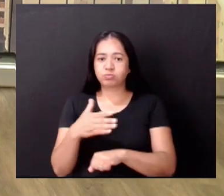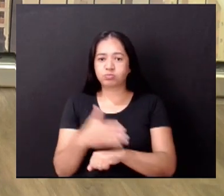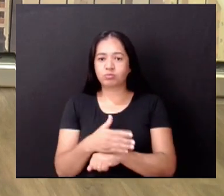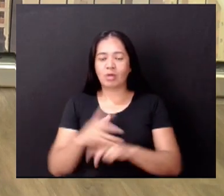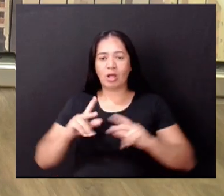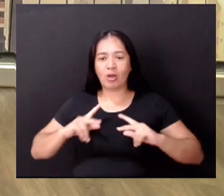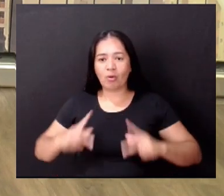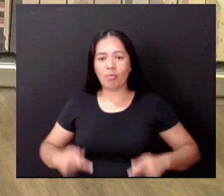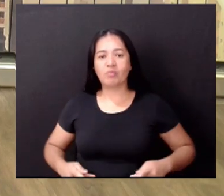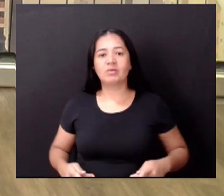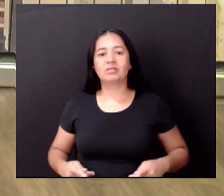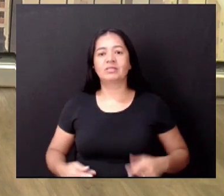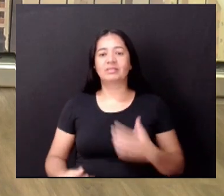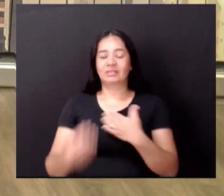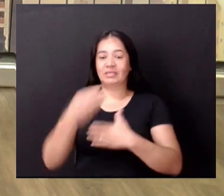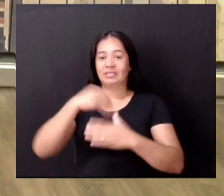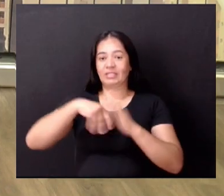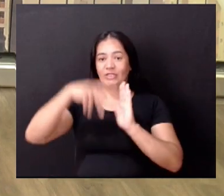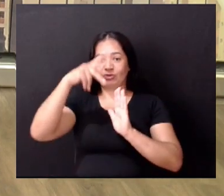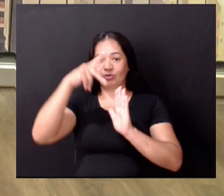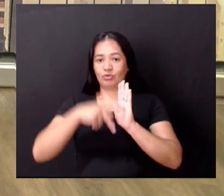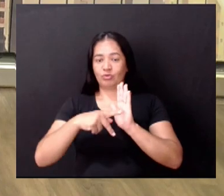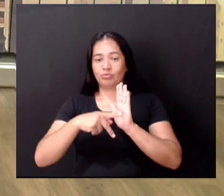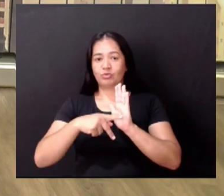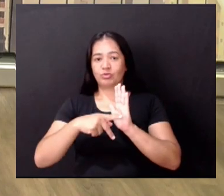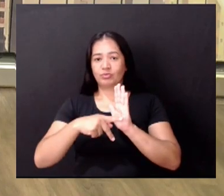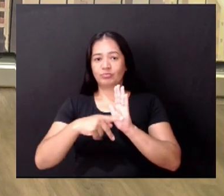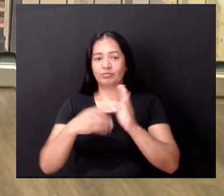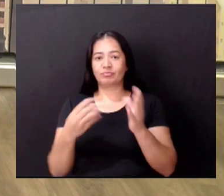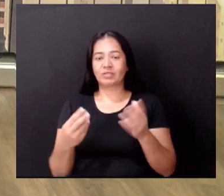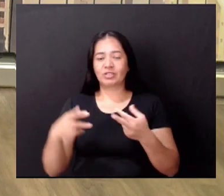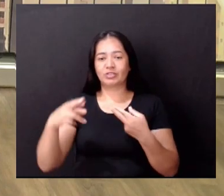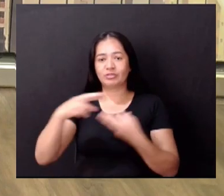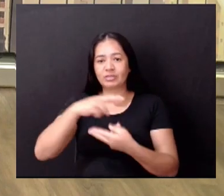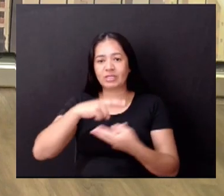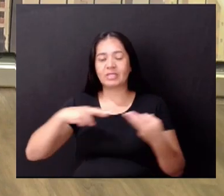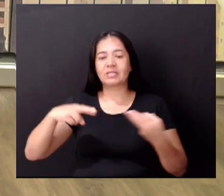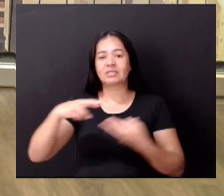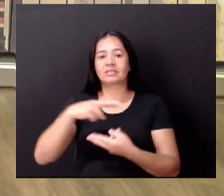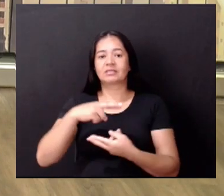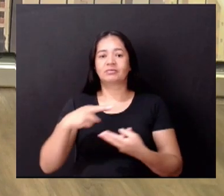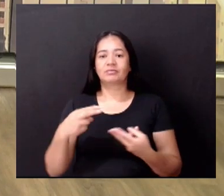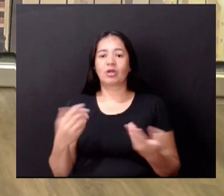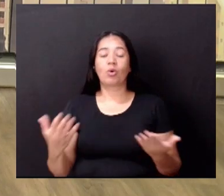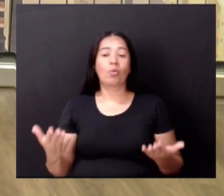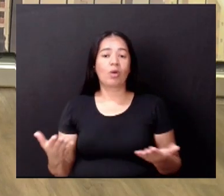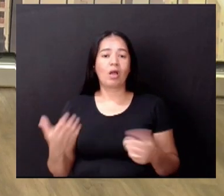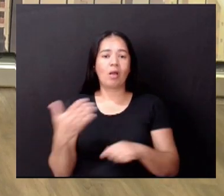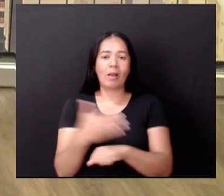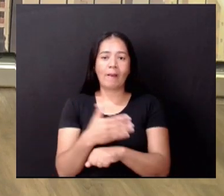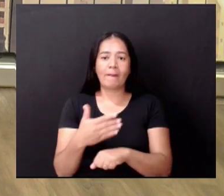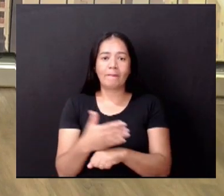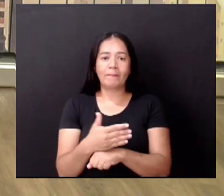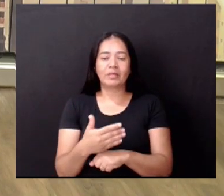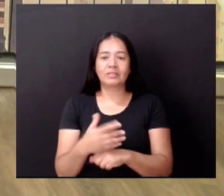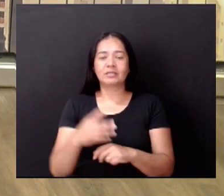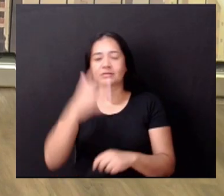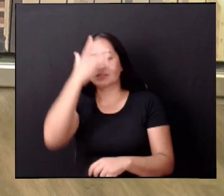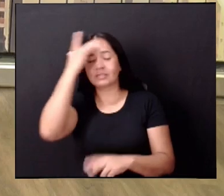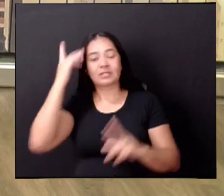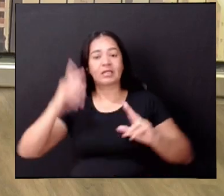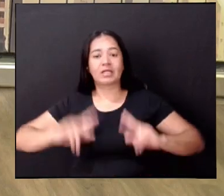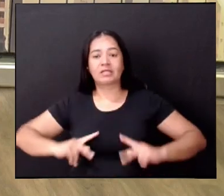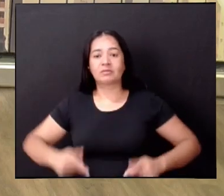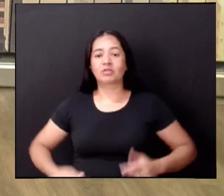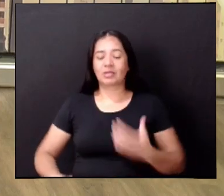da participação humana dentro do projeto todo, dentro da reciclagem. Quer dizer, qual é a